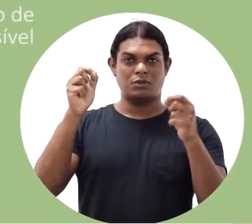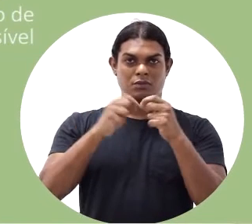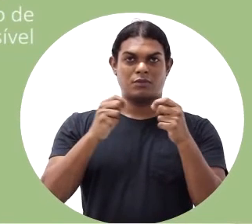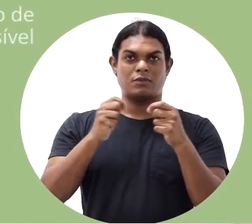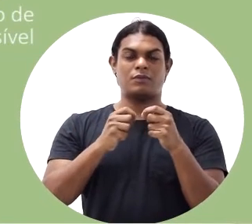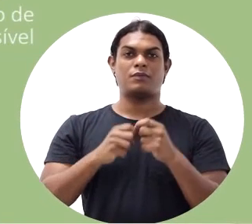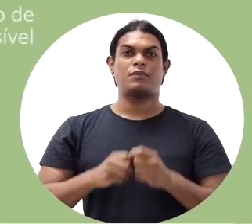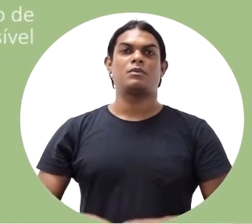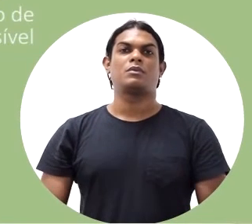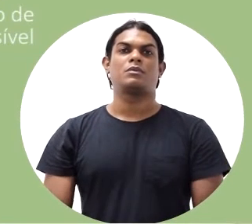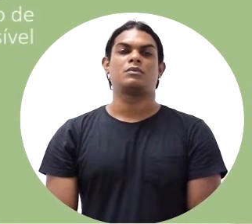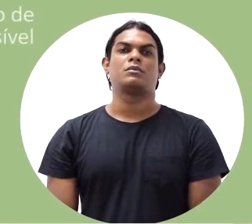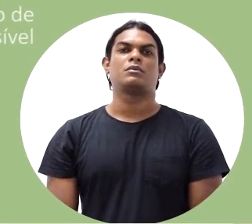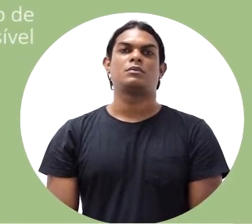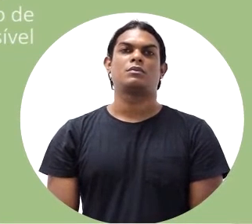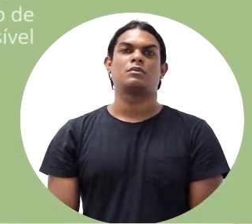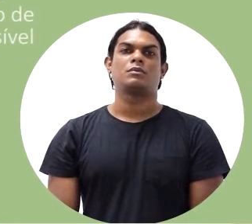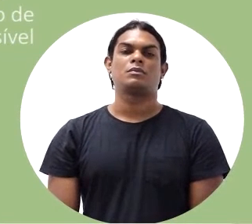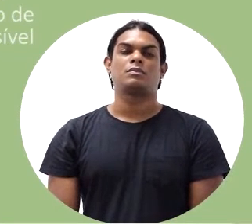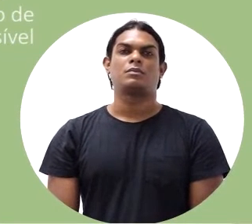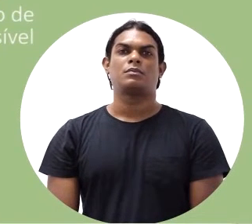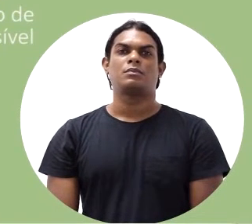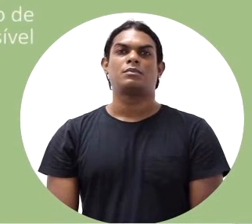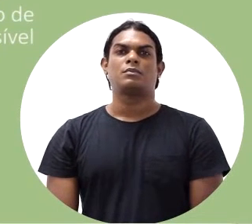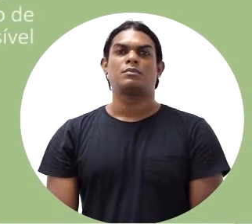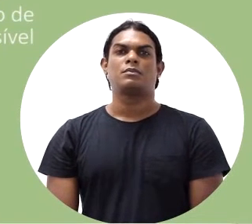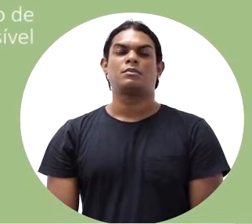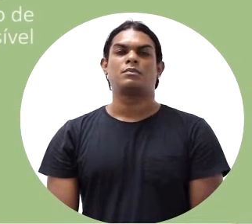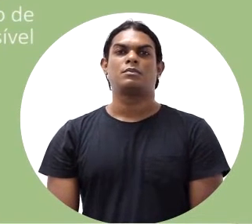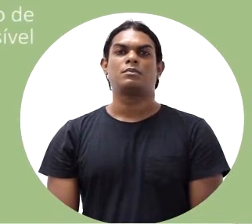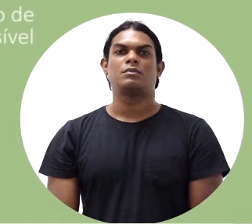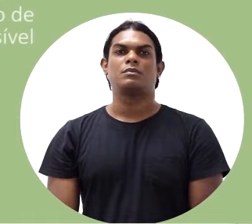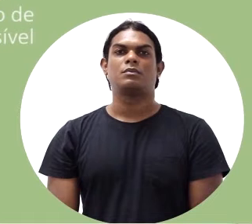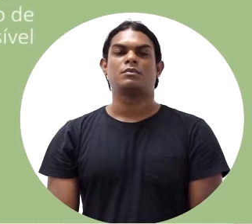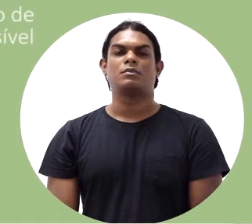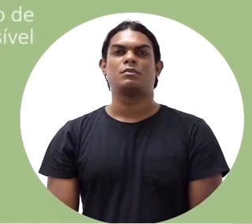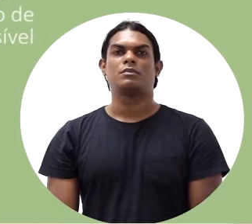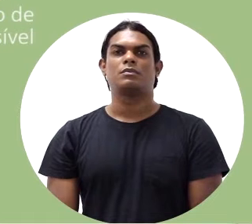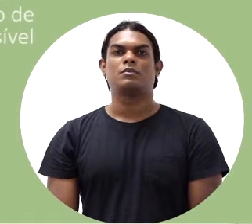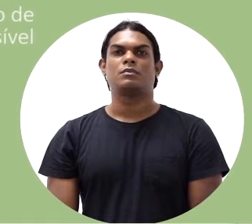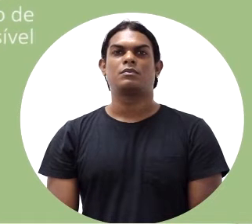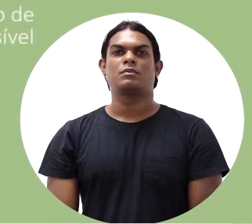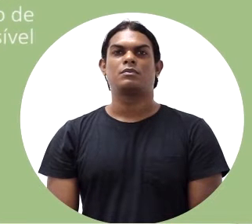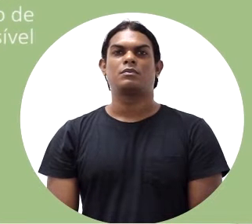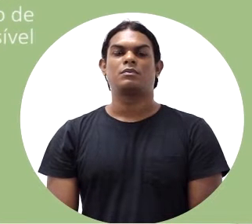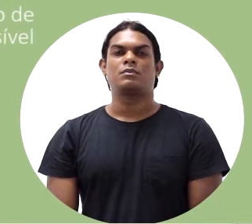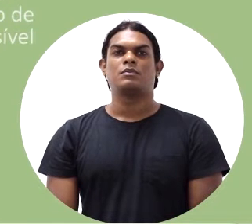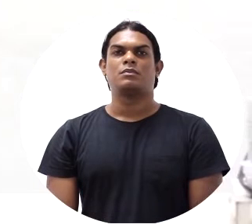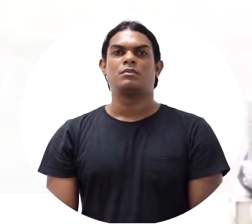Apenas com a previsão de vendas ou com o histórico de saída dos produtos é possível calculá-lo.